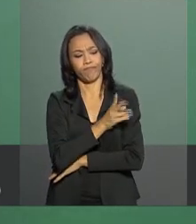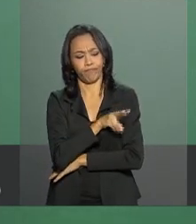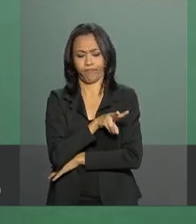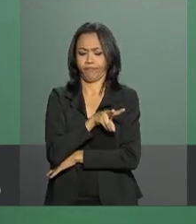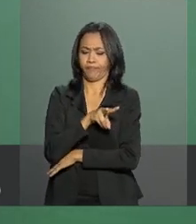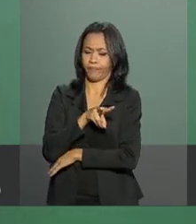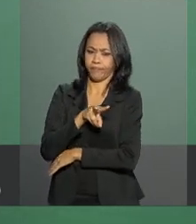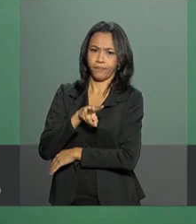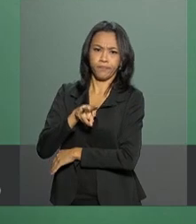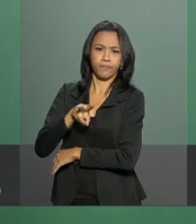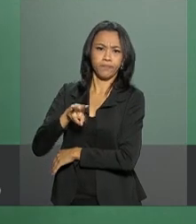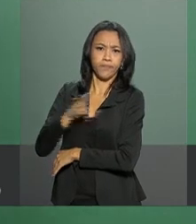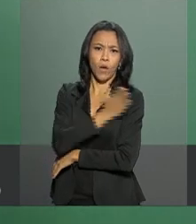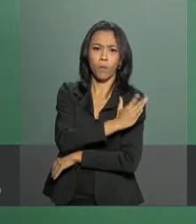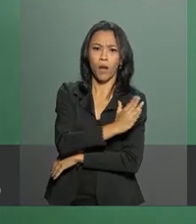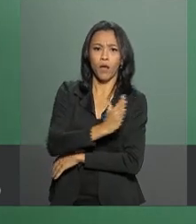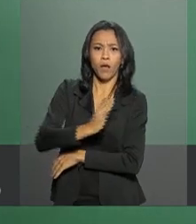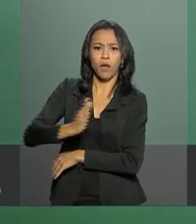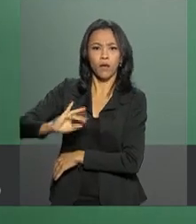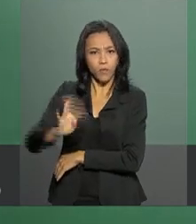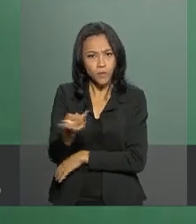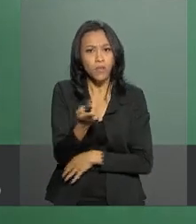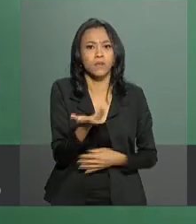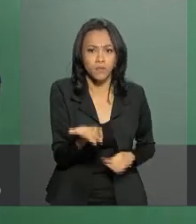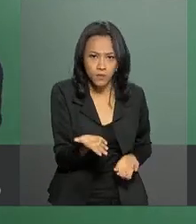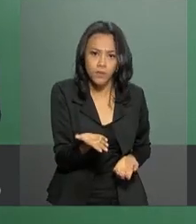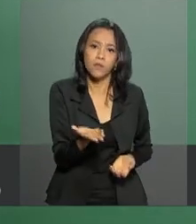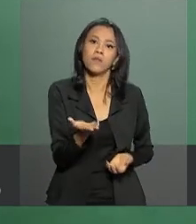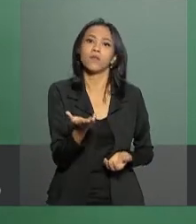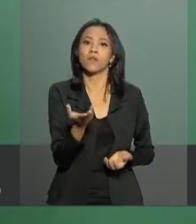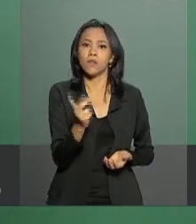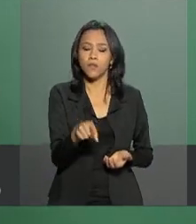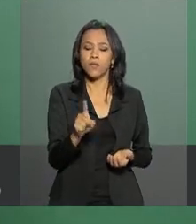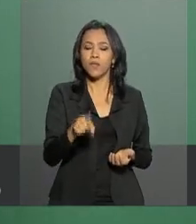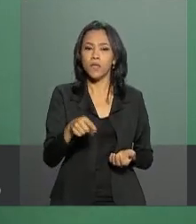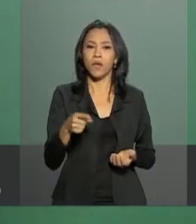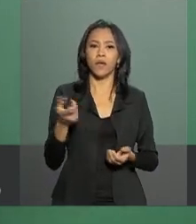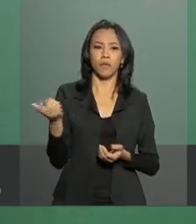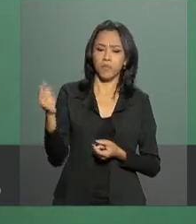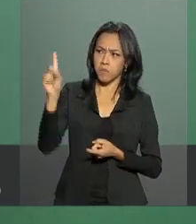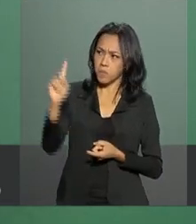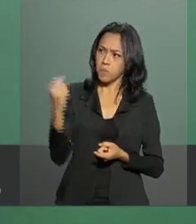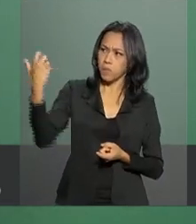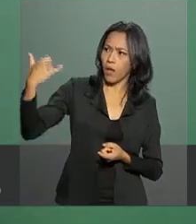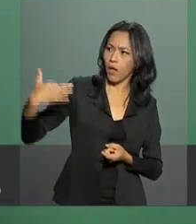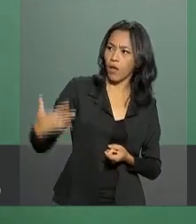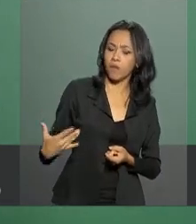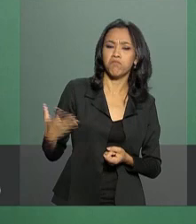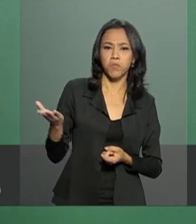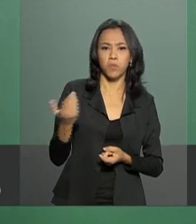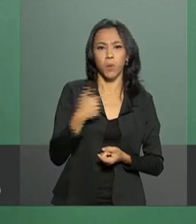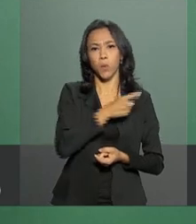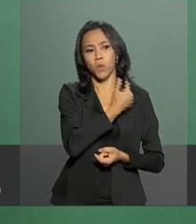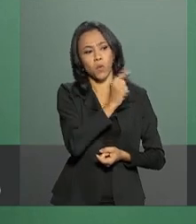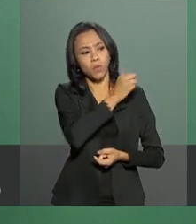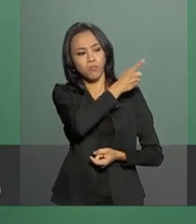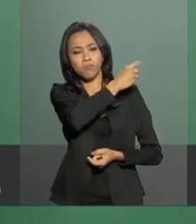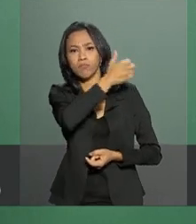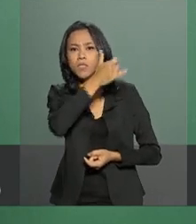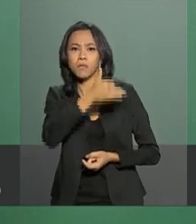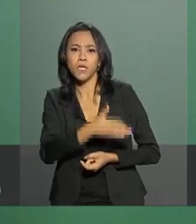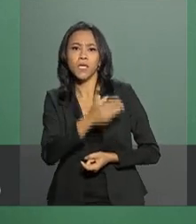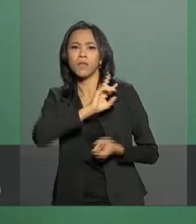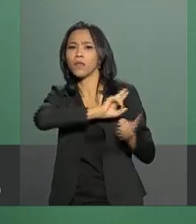vemos temas como este sendo conversadas pelo sl pelo ricardo e outros tantos temas porque